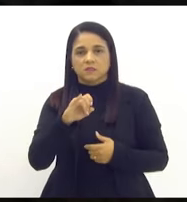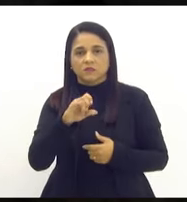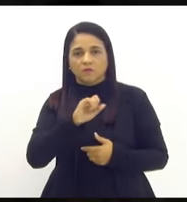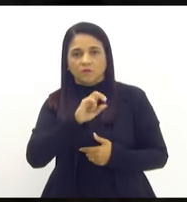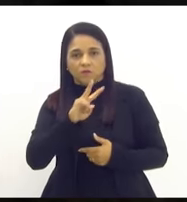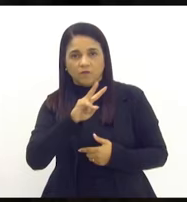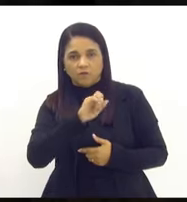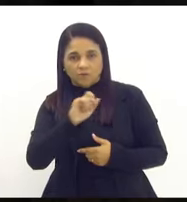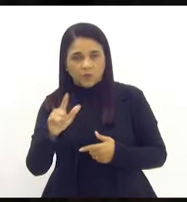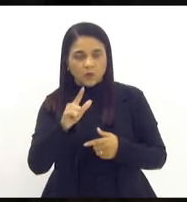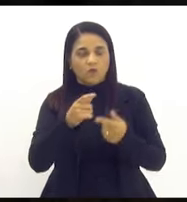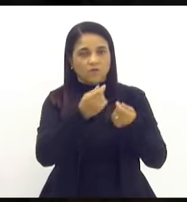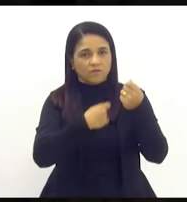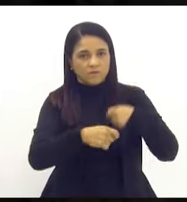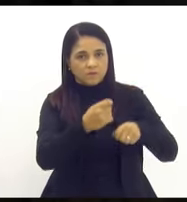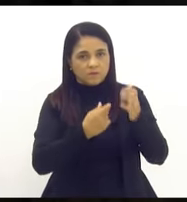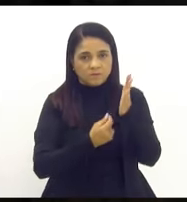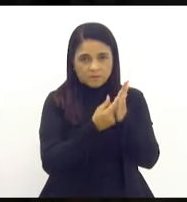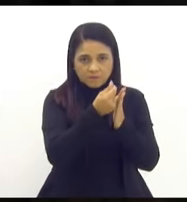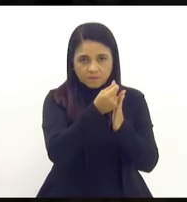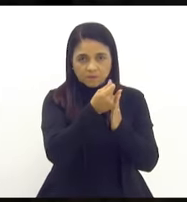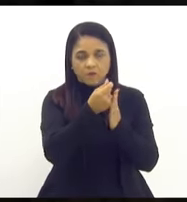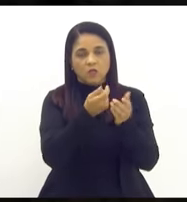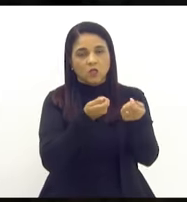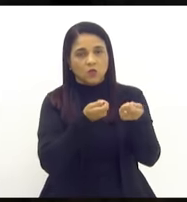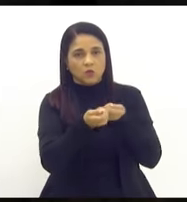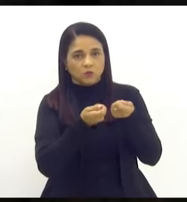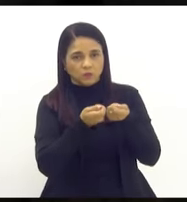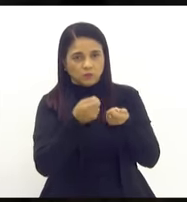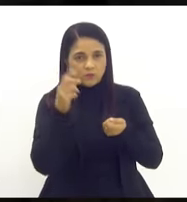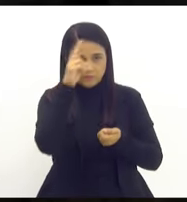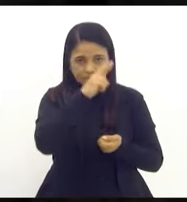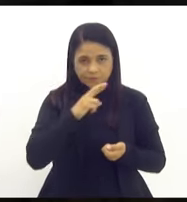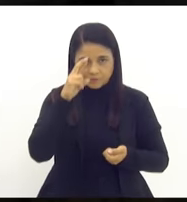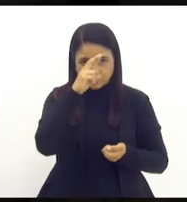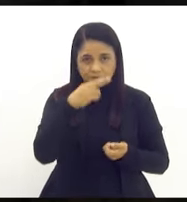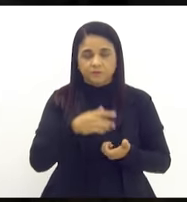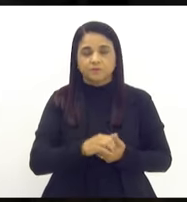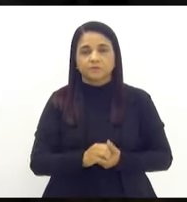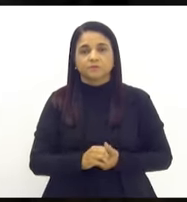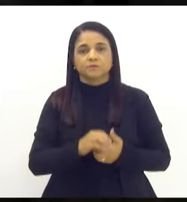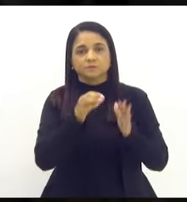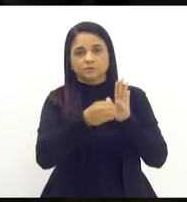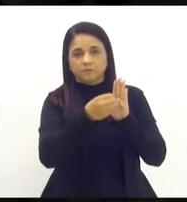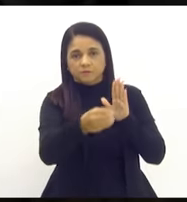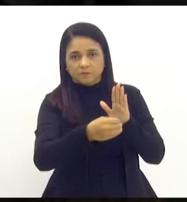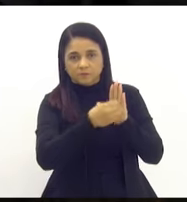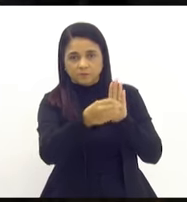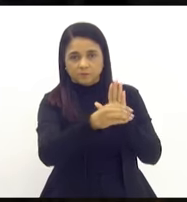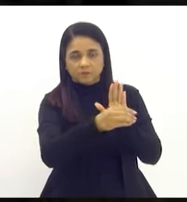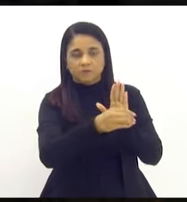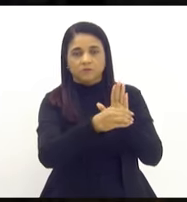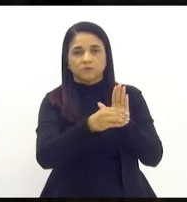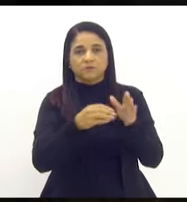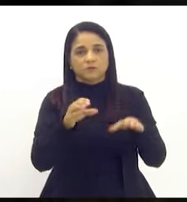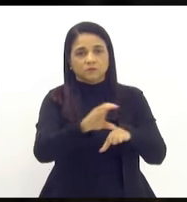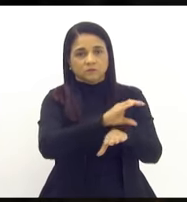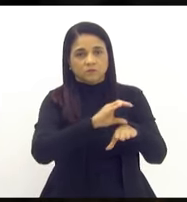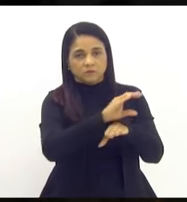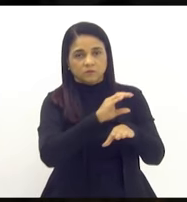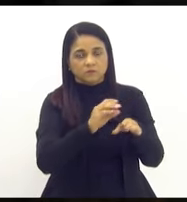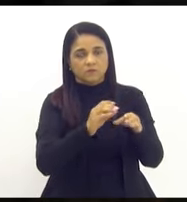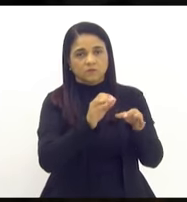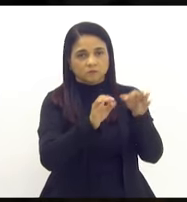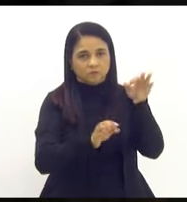Finanças fiscalização financeira e controle para emitir parecer pela comissão de constituição e